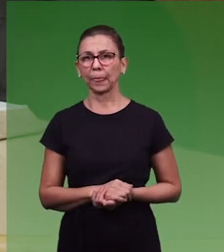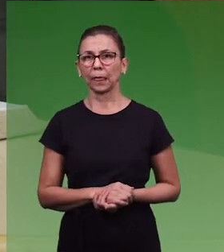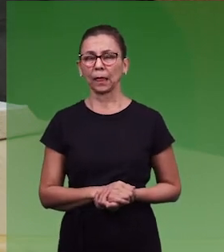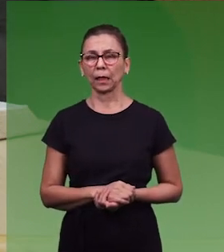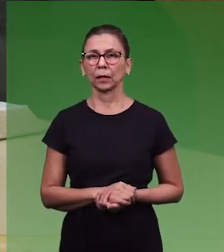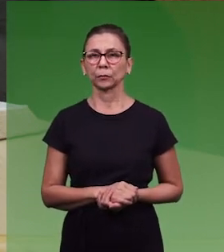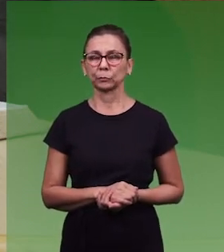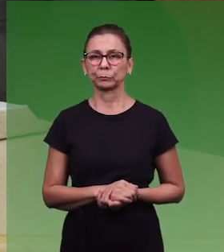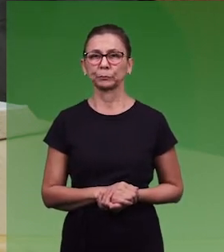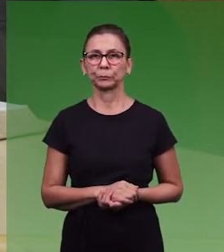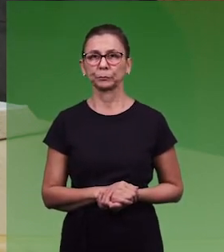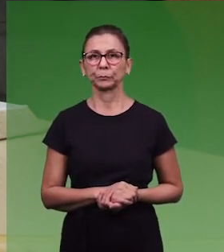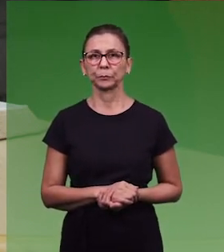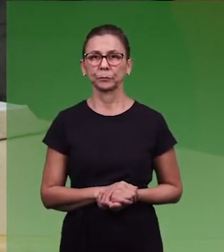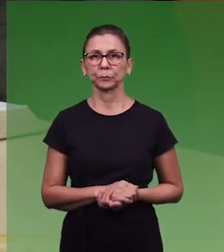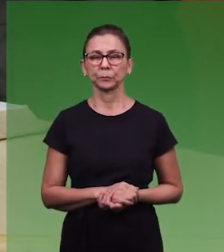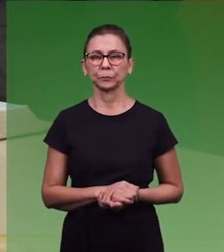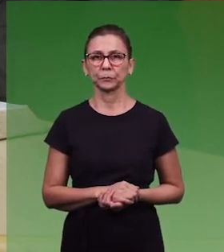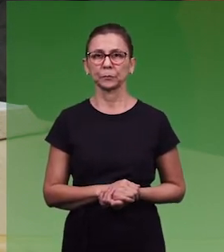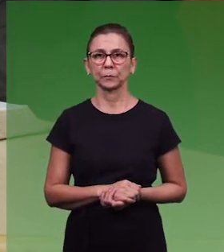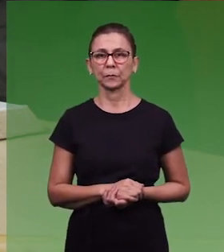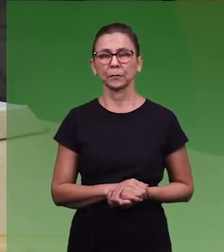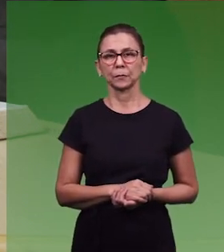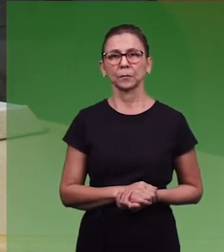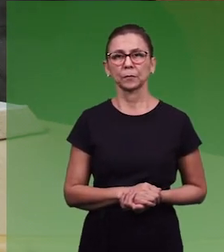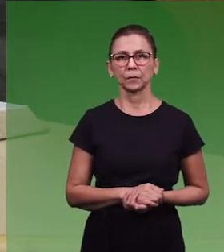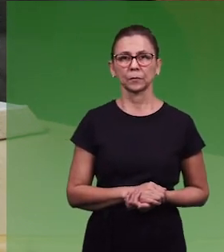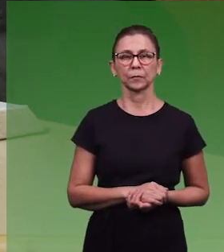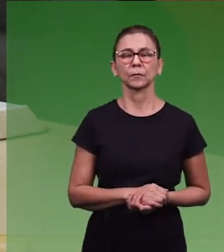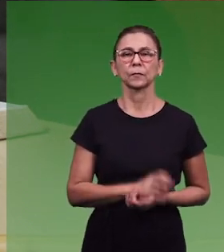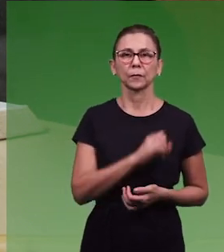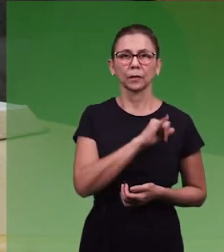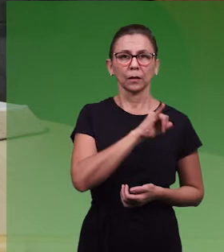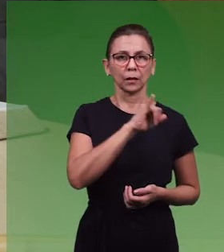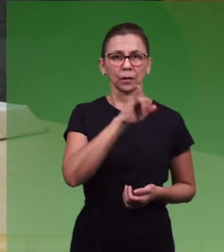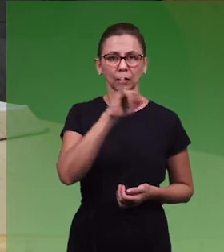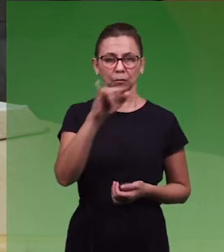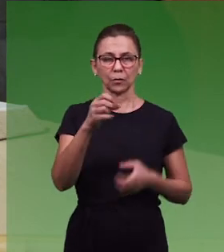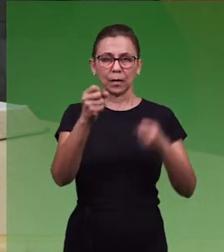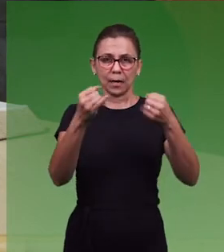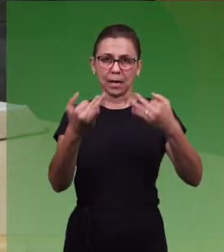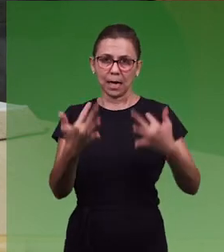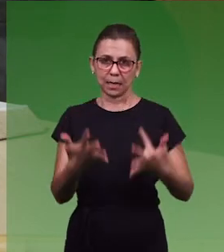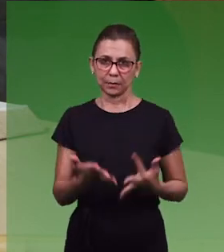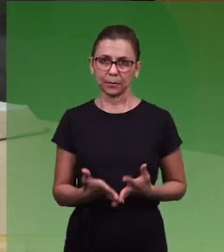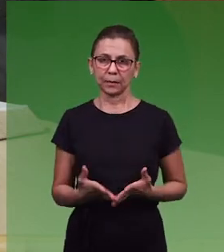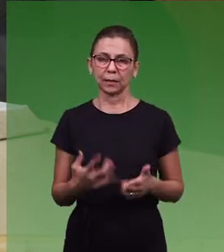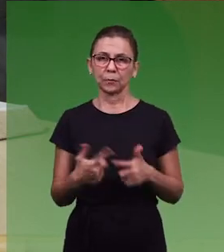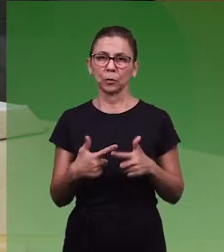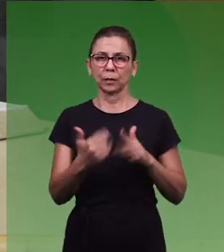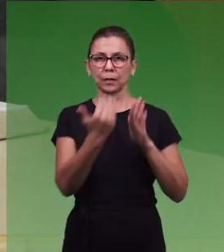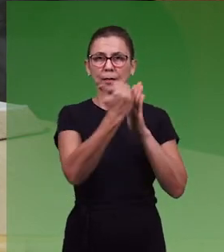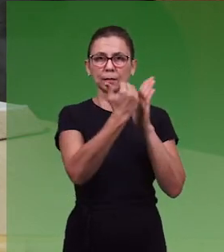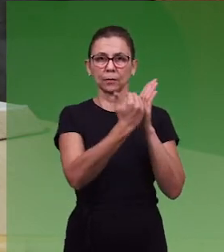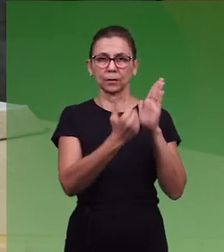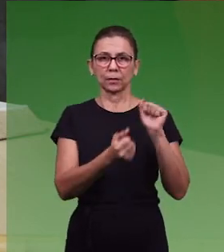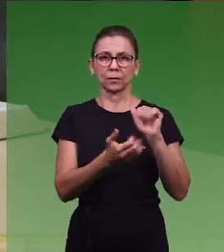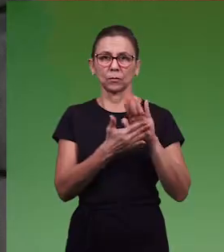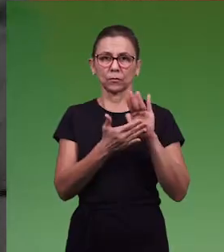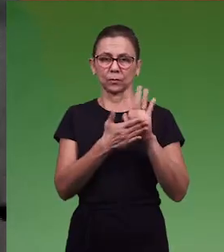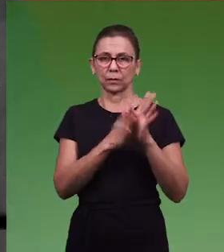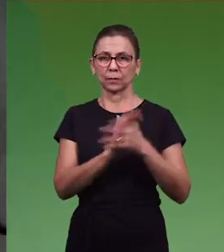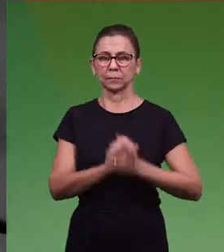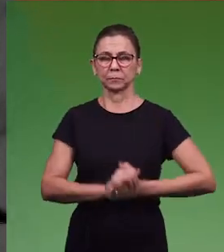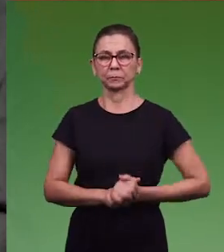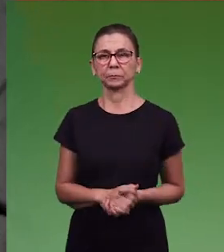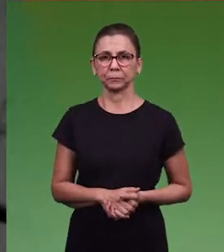acontece conosco, para depois justificar por que deve ser desse jeito a sequência dos louvores.